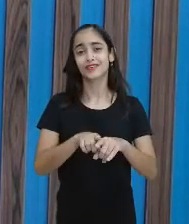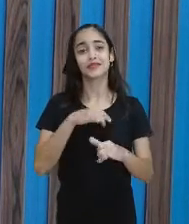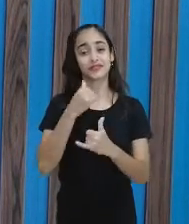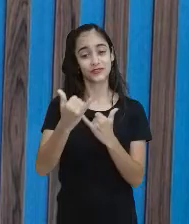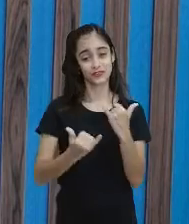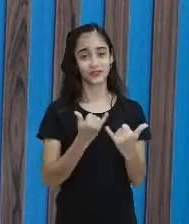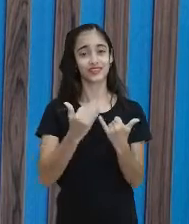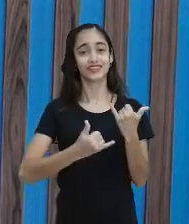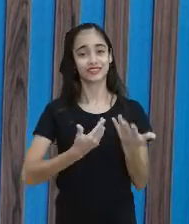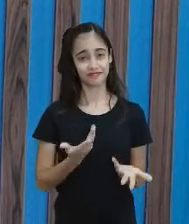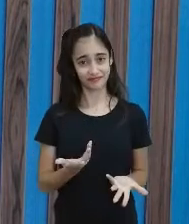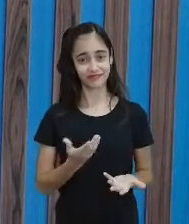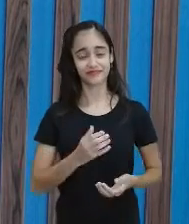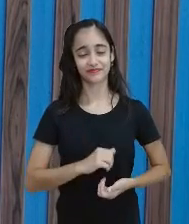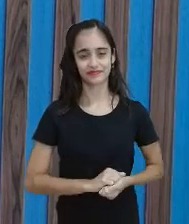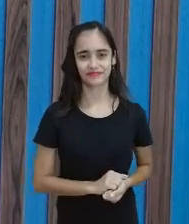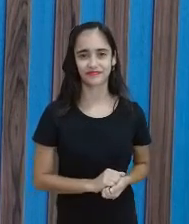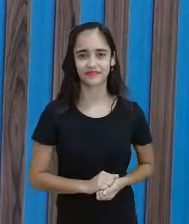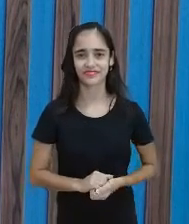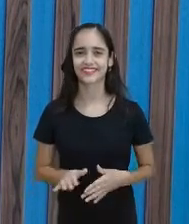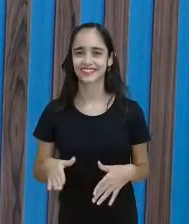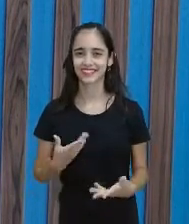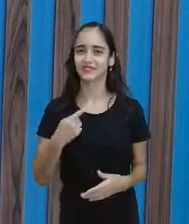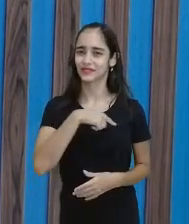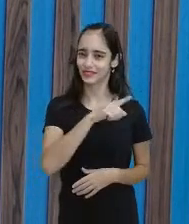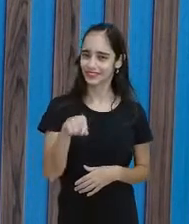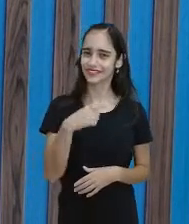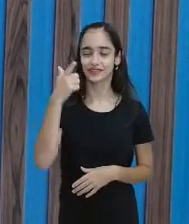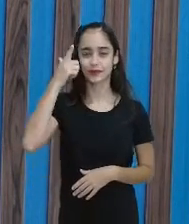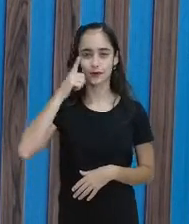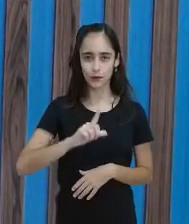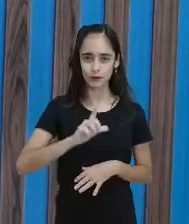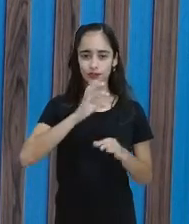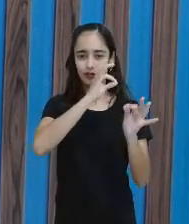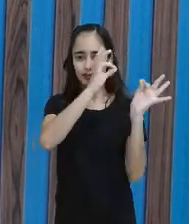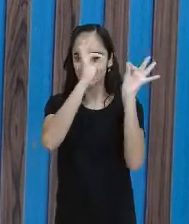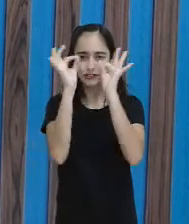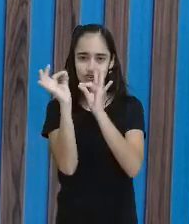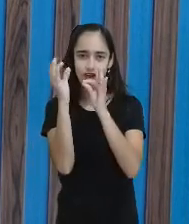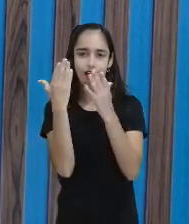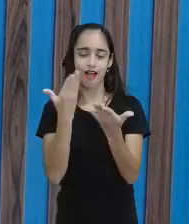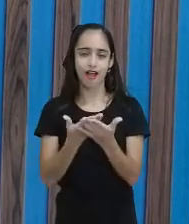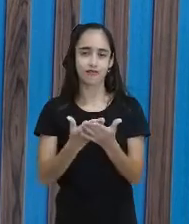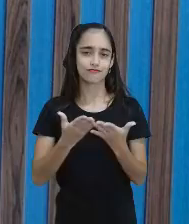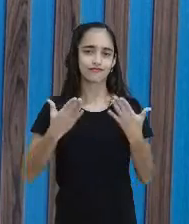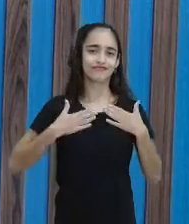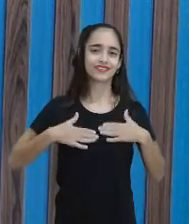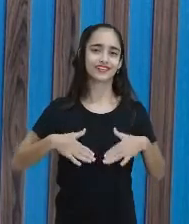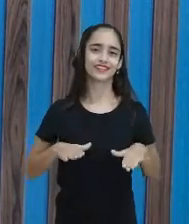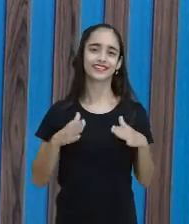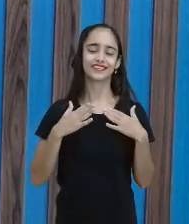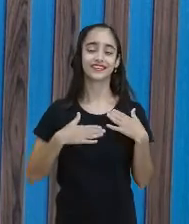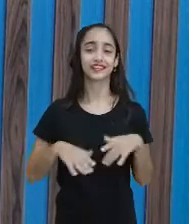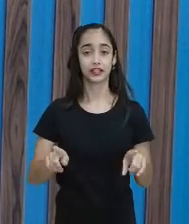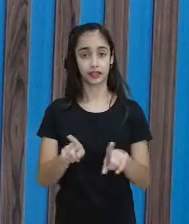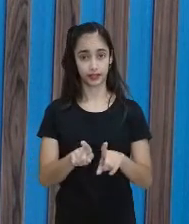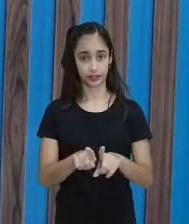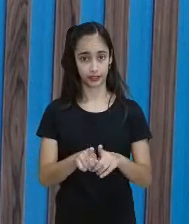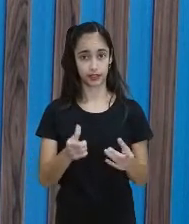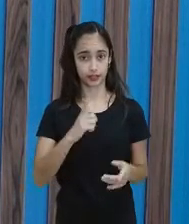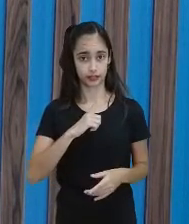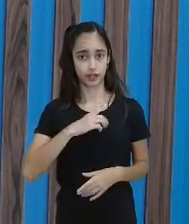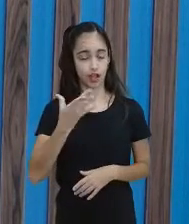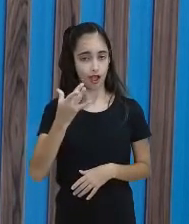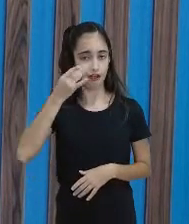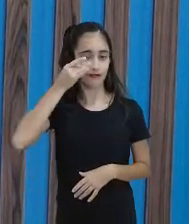jogando aí. Então, dá para assistir a aula tranquilamente. Tem tanto a parte ao vivo, como fica depois lá, né,